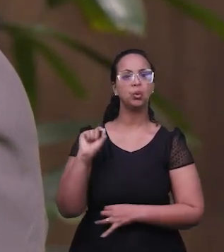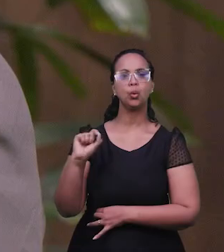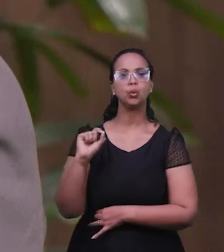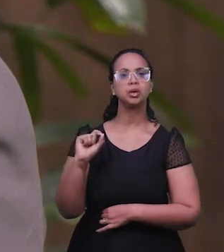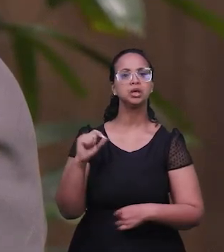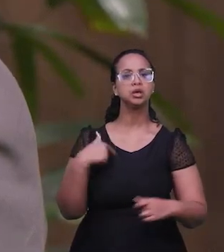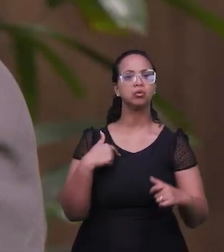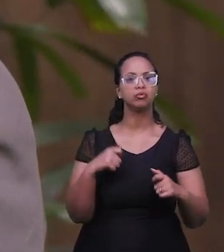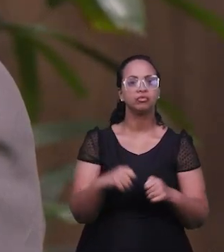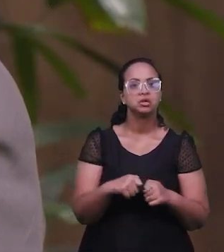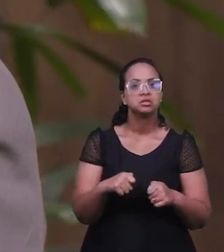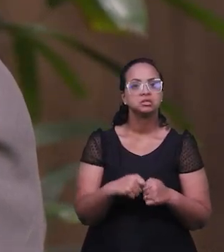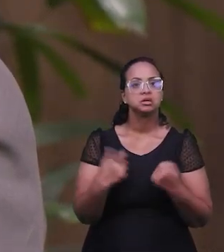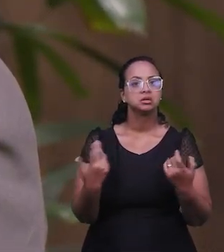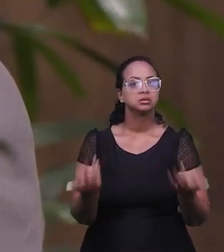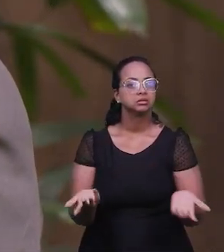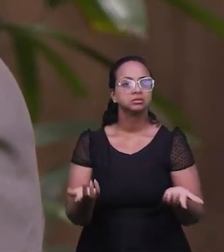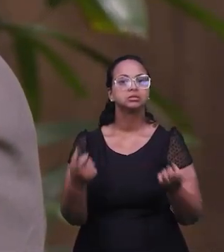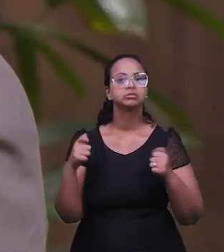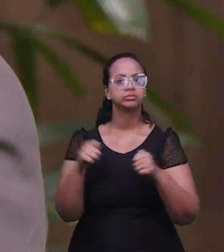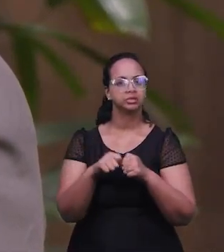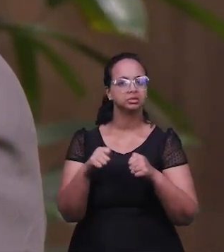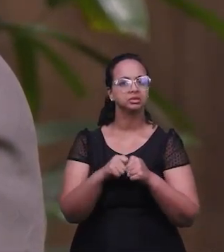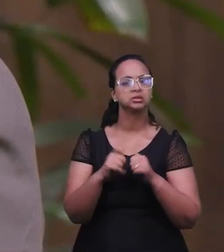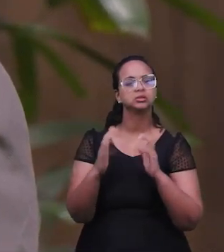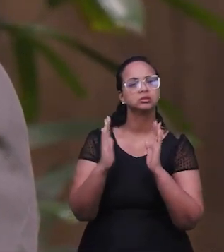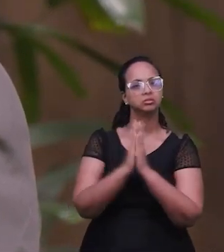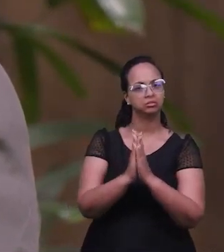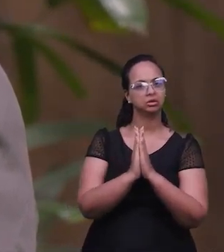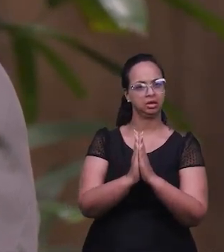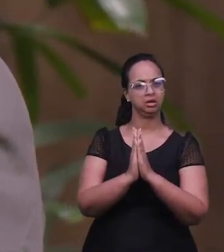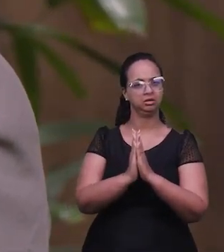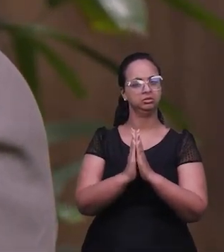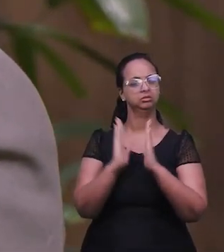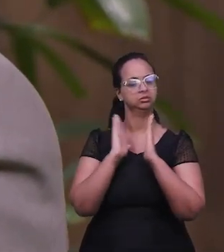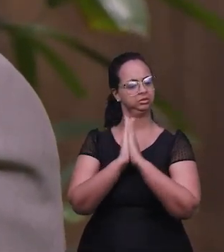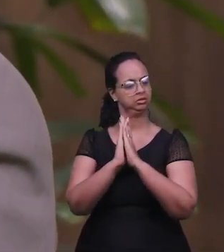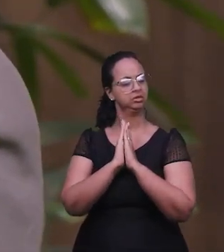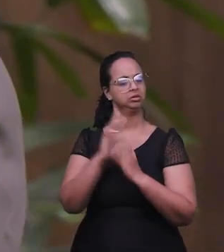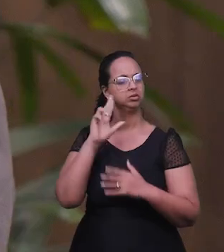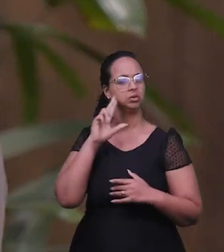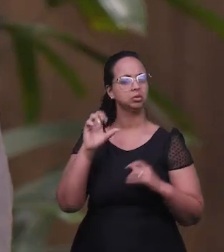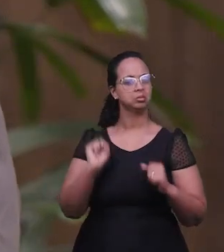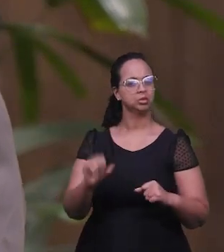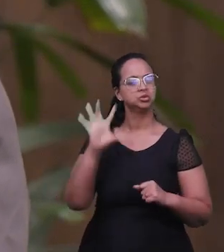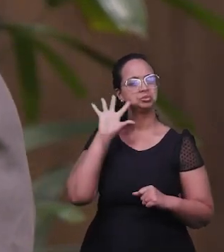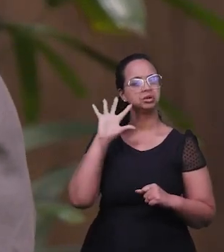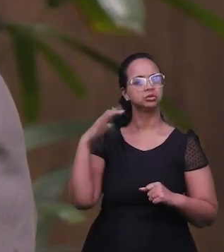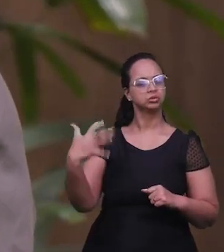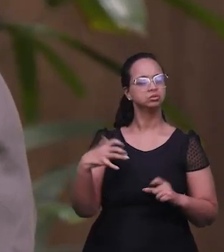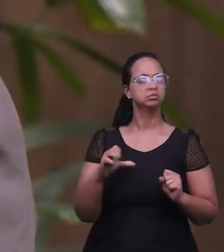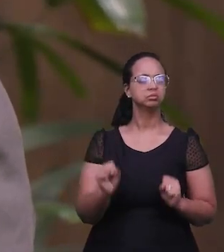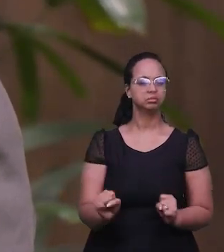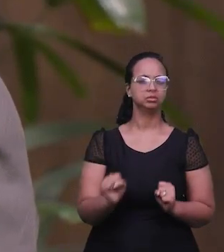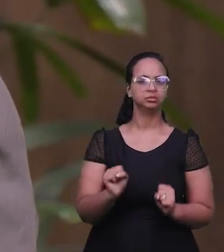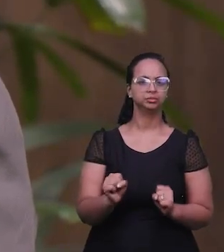eu faço? Vamos fazer o propósito ser igual, né? Vamos orar, que o Senhor pode mudar tudo